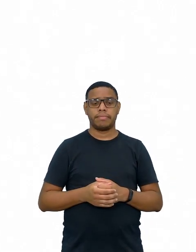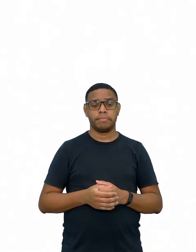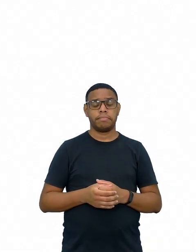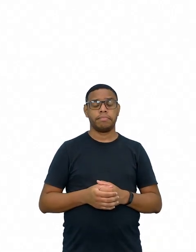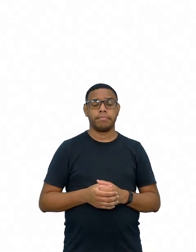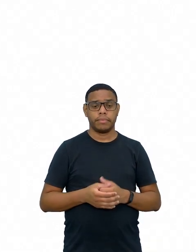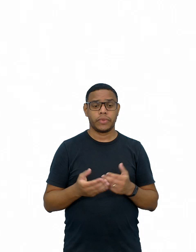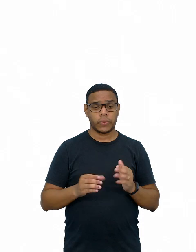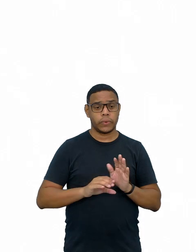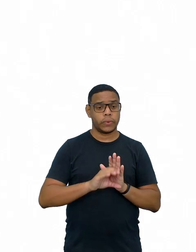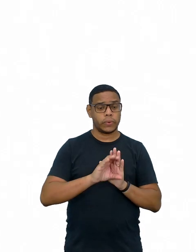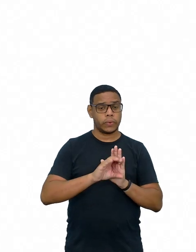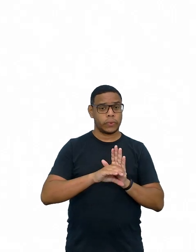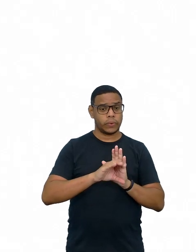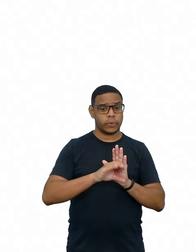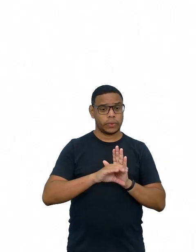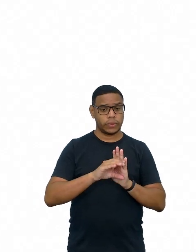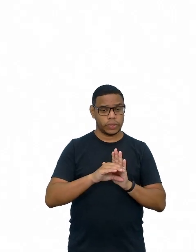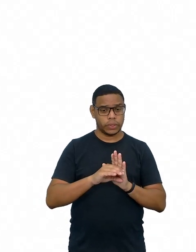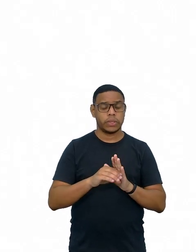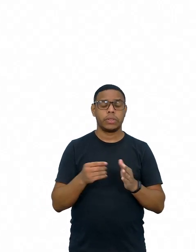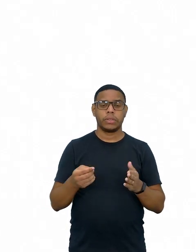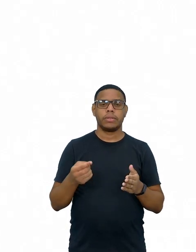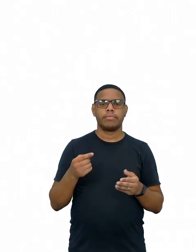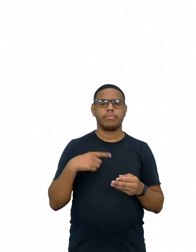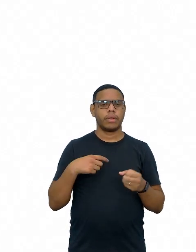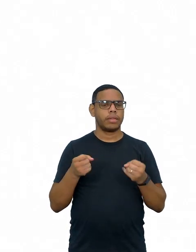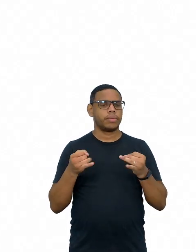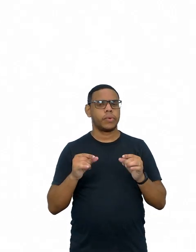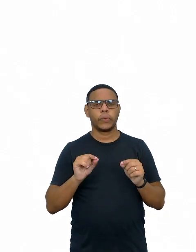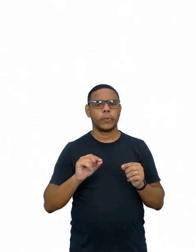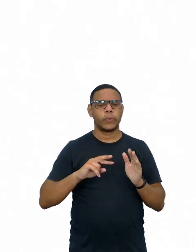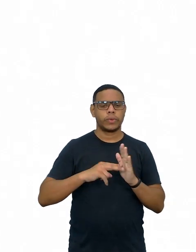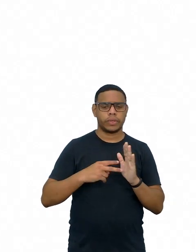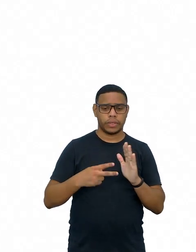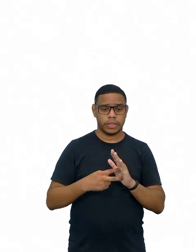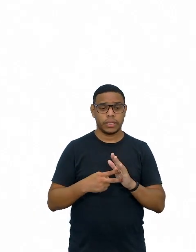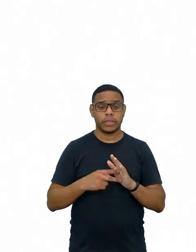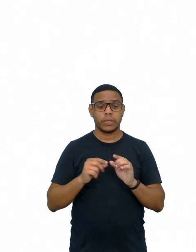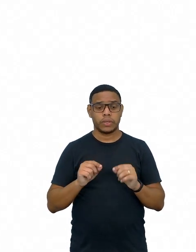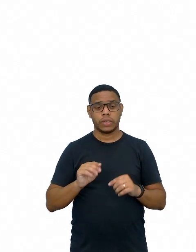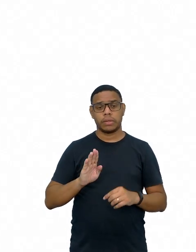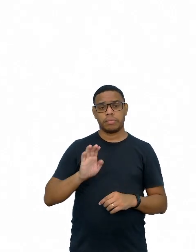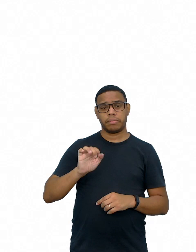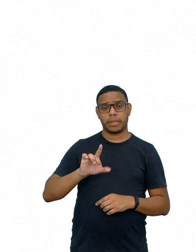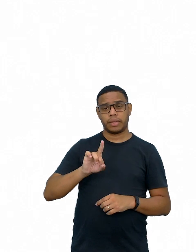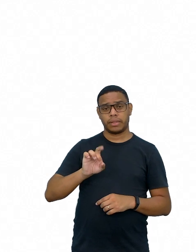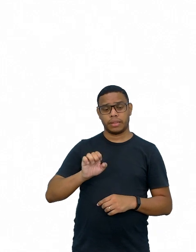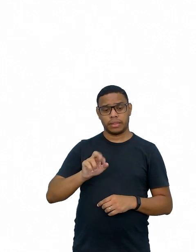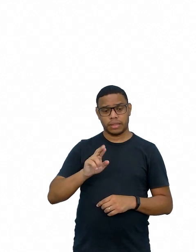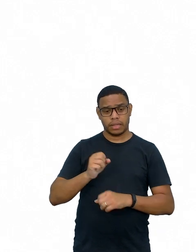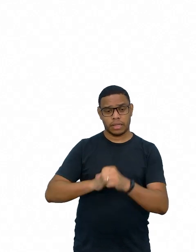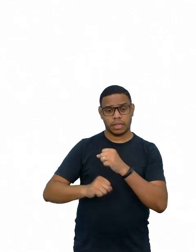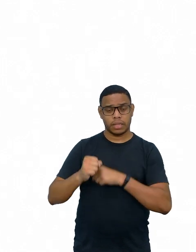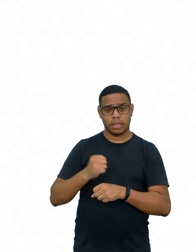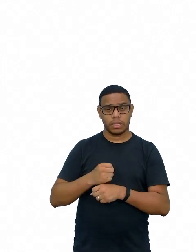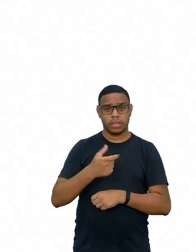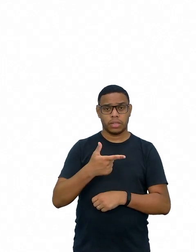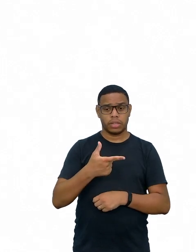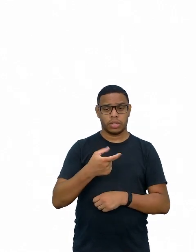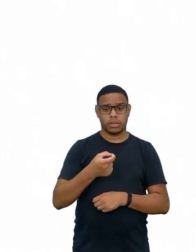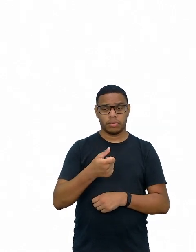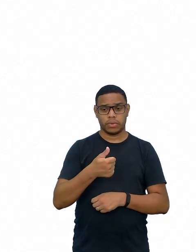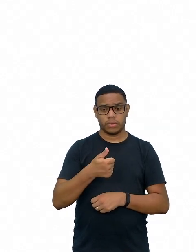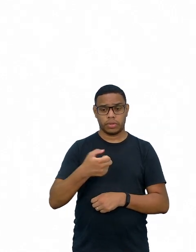Então, o conceito para a definição segundo Bender, de 2014, ele diz o seguinte: